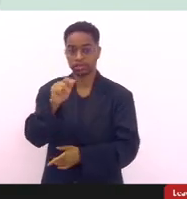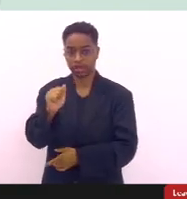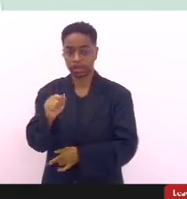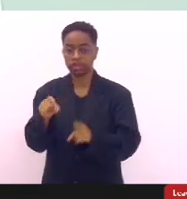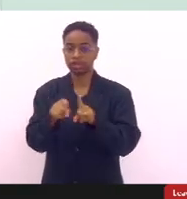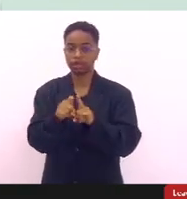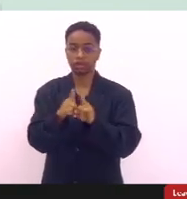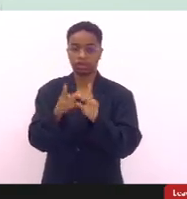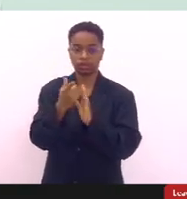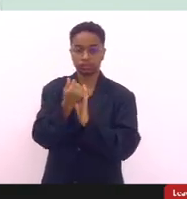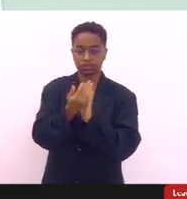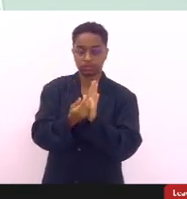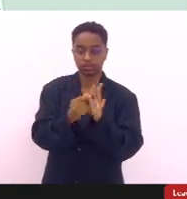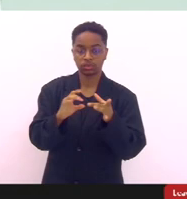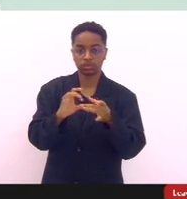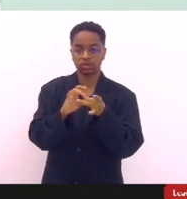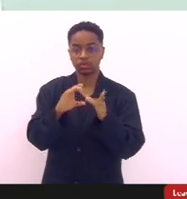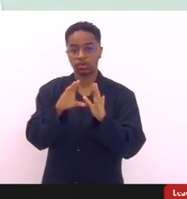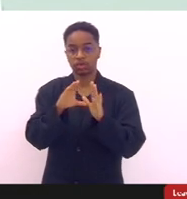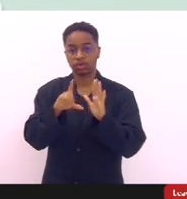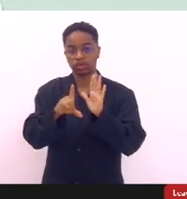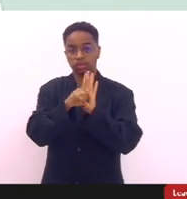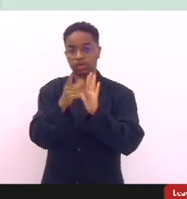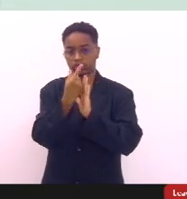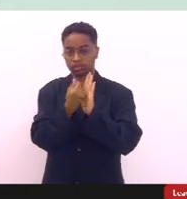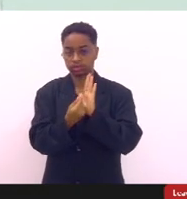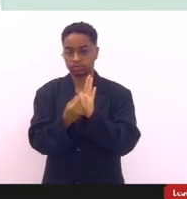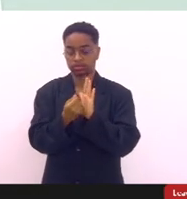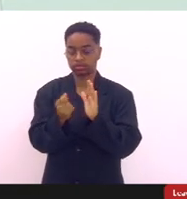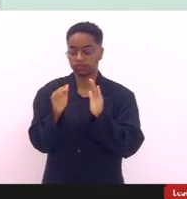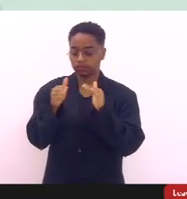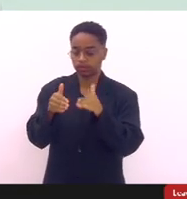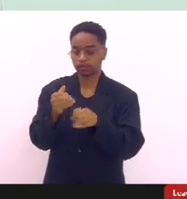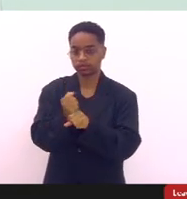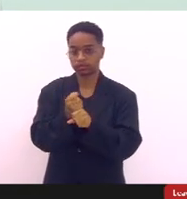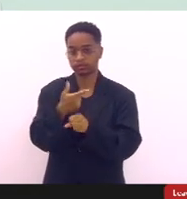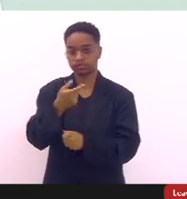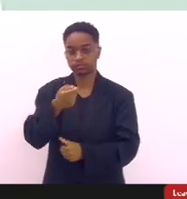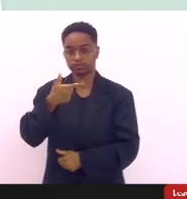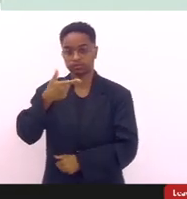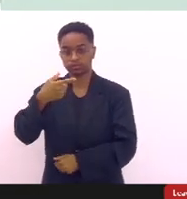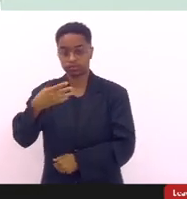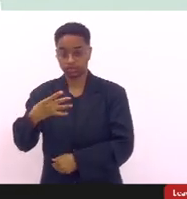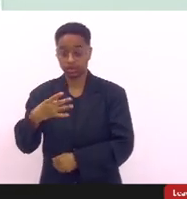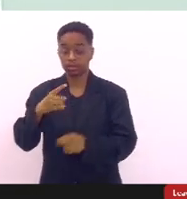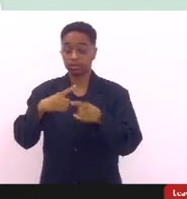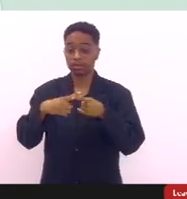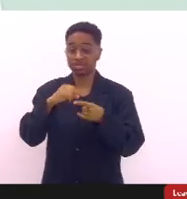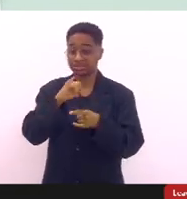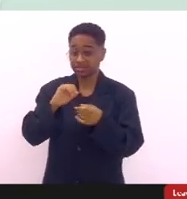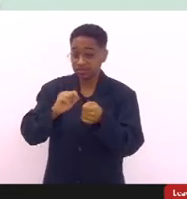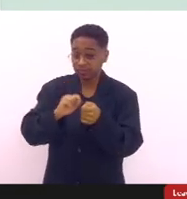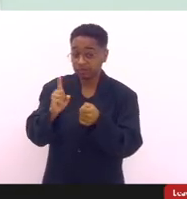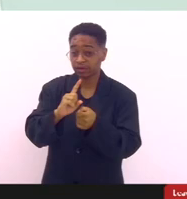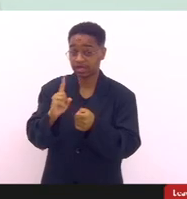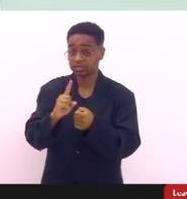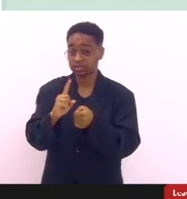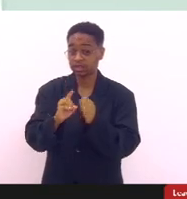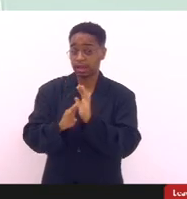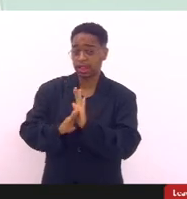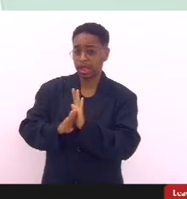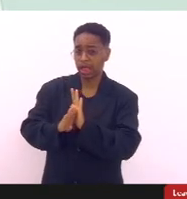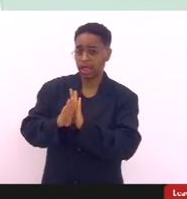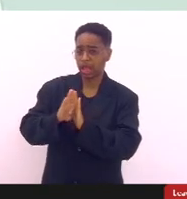LOA para o exercício 24. Senão, cada vez mais, os indicadores de contaminação dos presídios